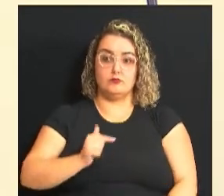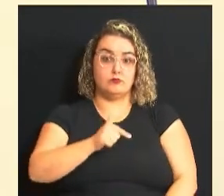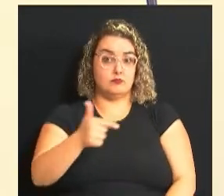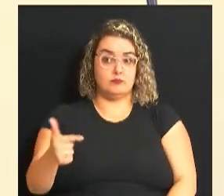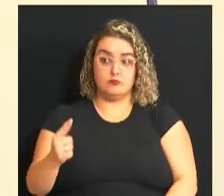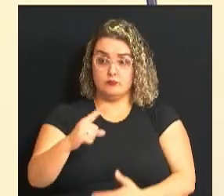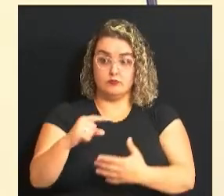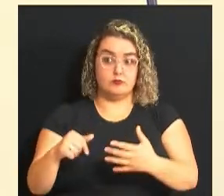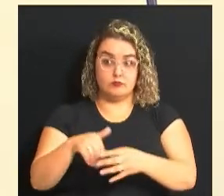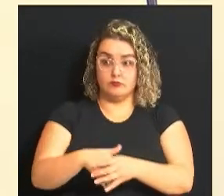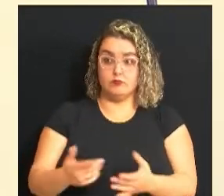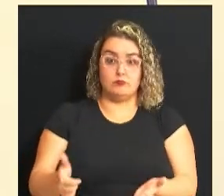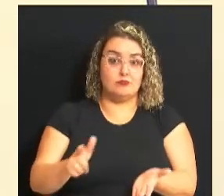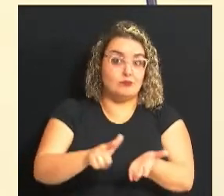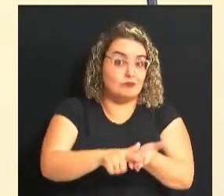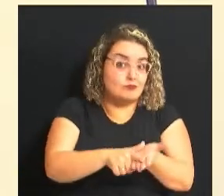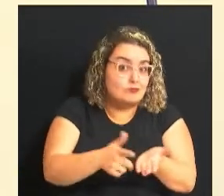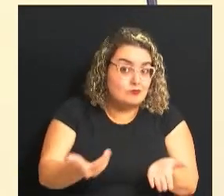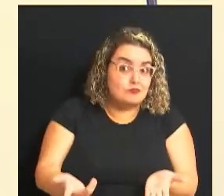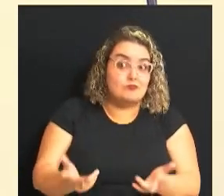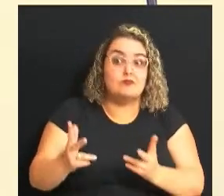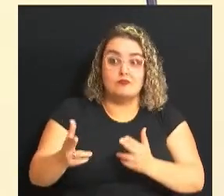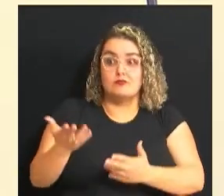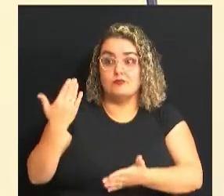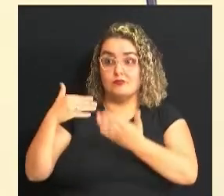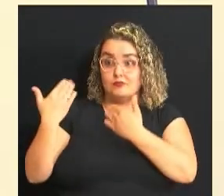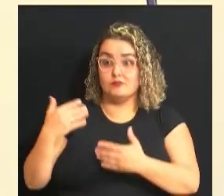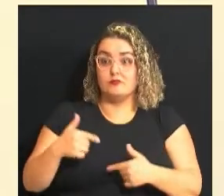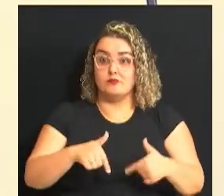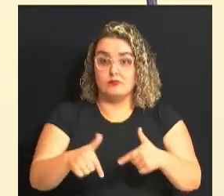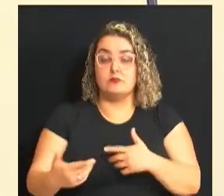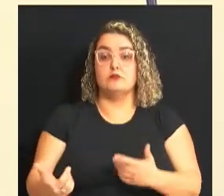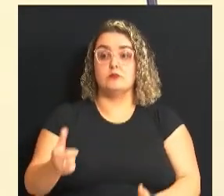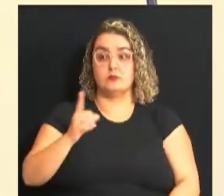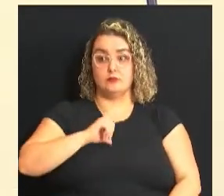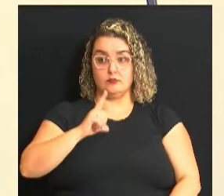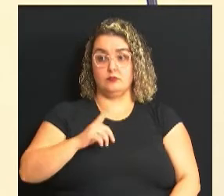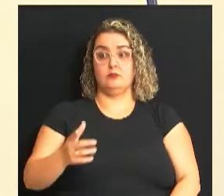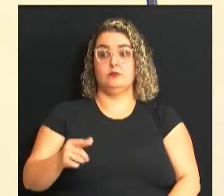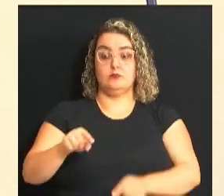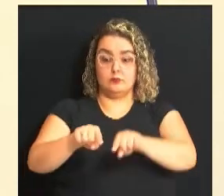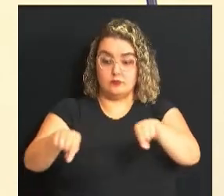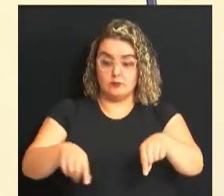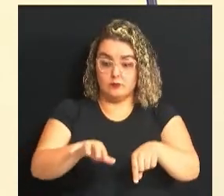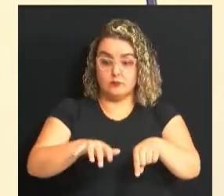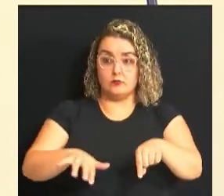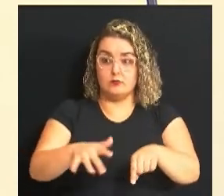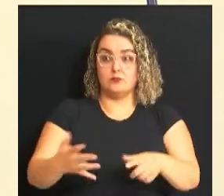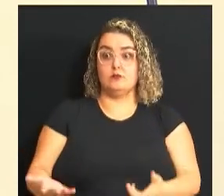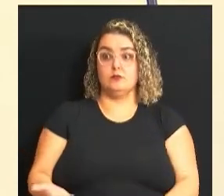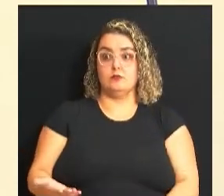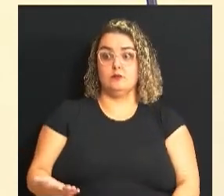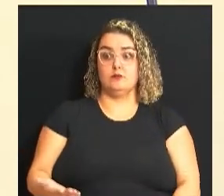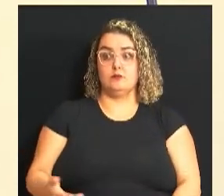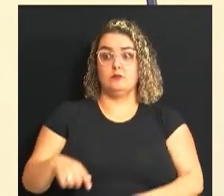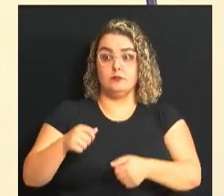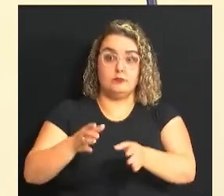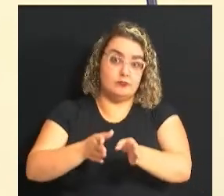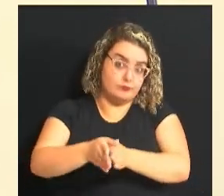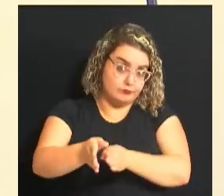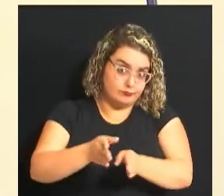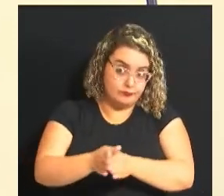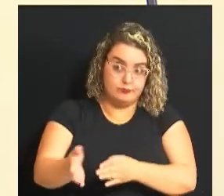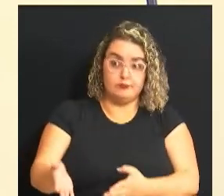eleição por papel, como era todo aquele trabalho, mas que nós tenhamos a urna eletrônica. Só que demandamos, o conselho